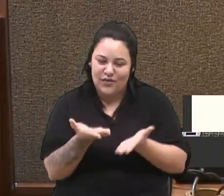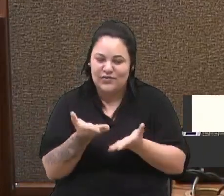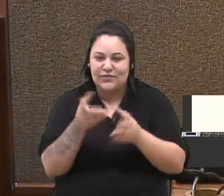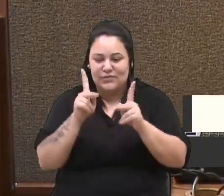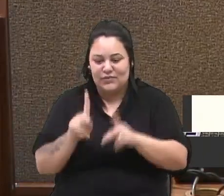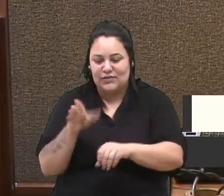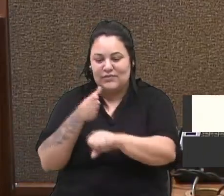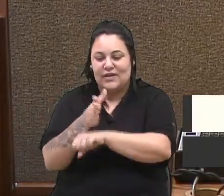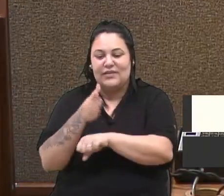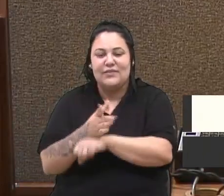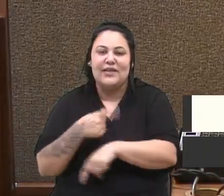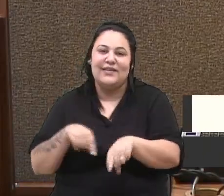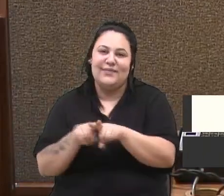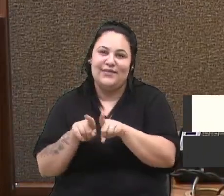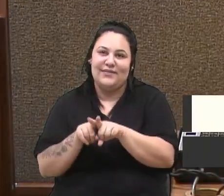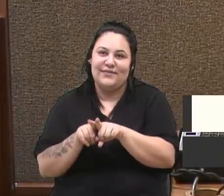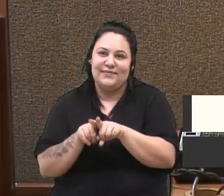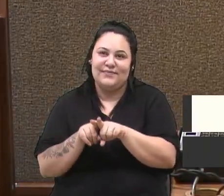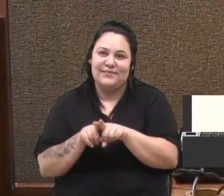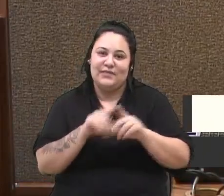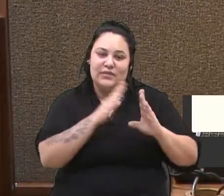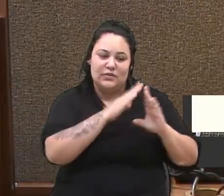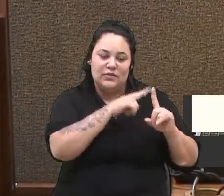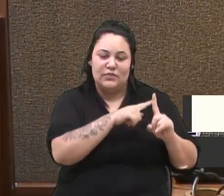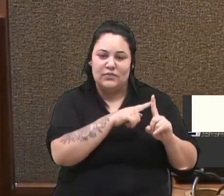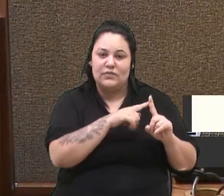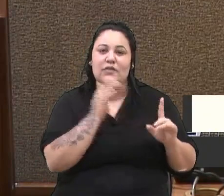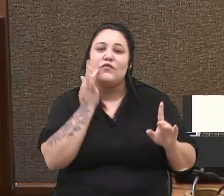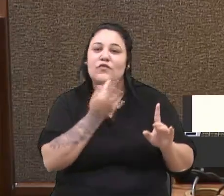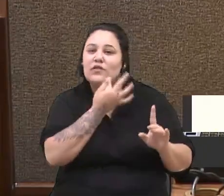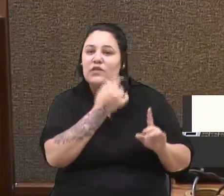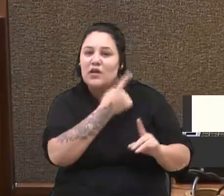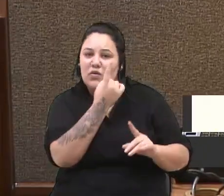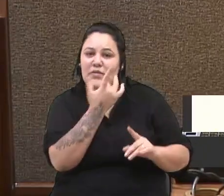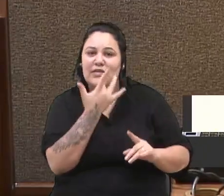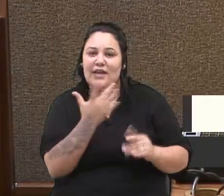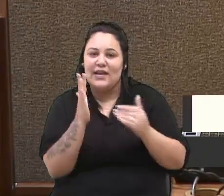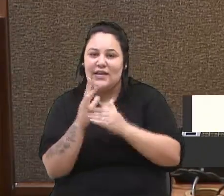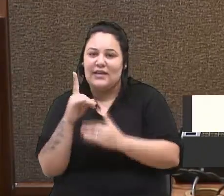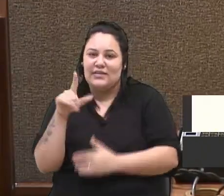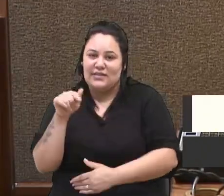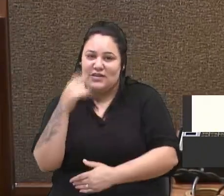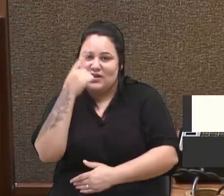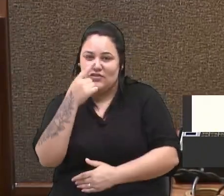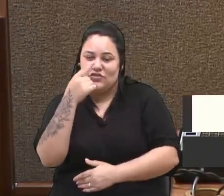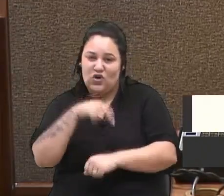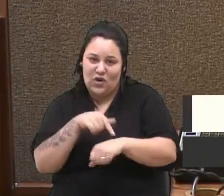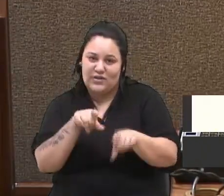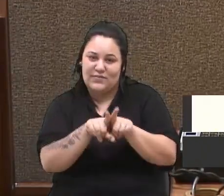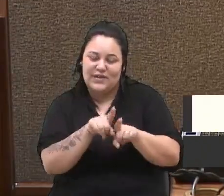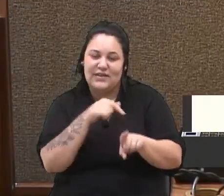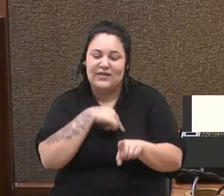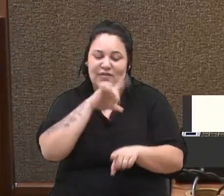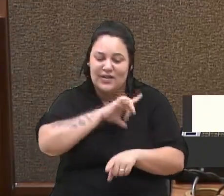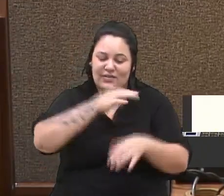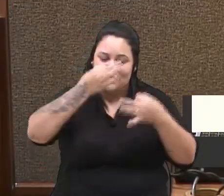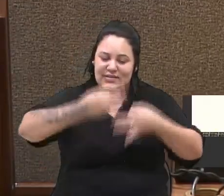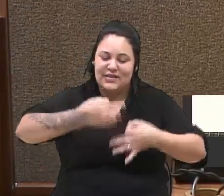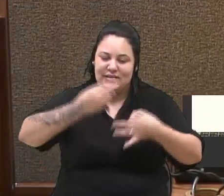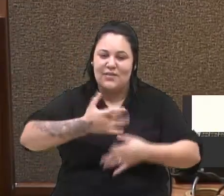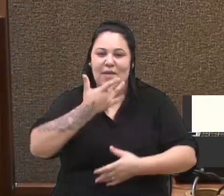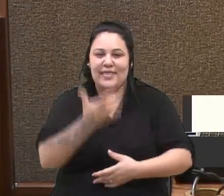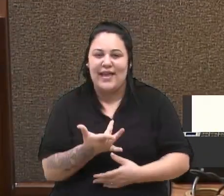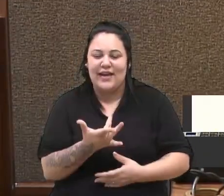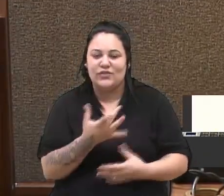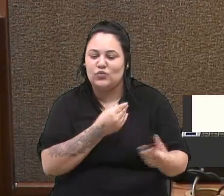participem. Vai ser no Salão Paroquial de Forqueta, da 1h da tarde até às 17 horas, e tenho certeza que vai ser uma tarde